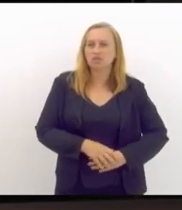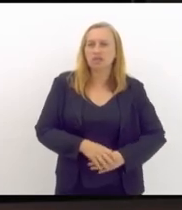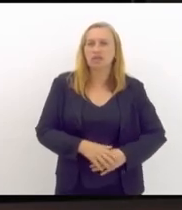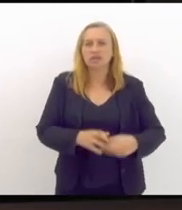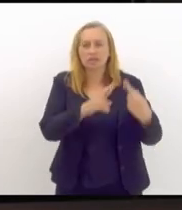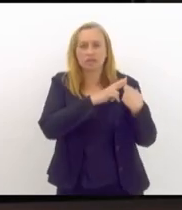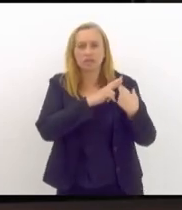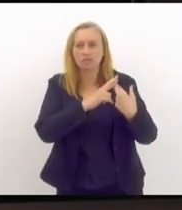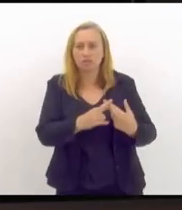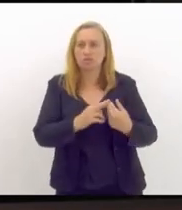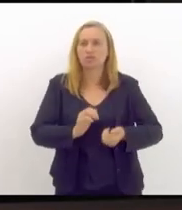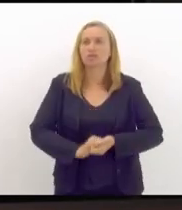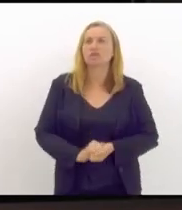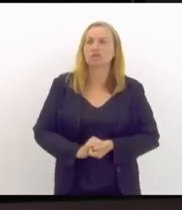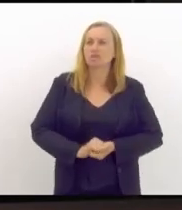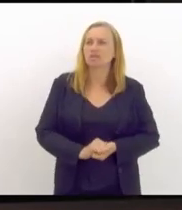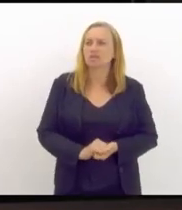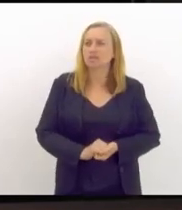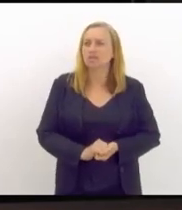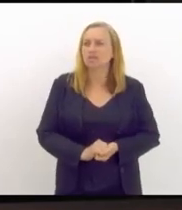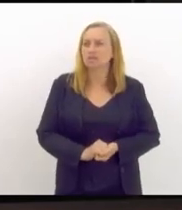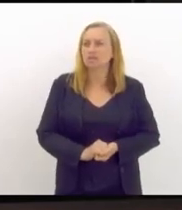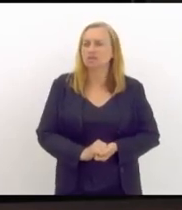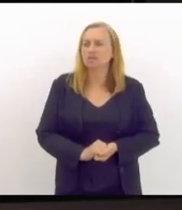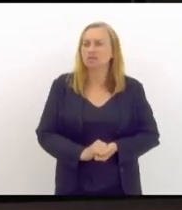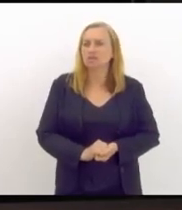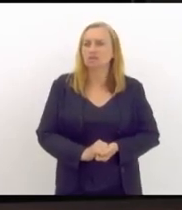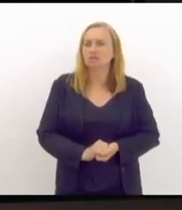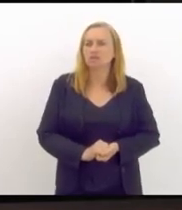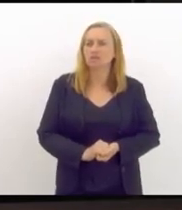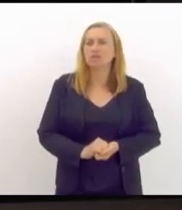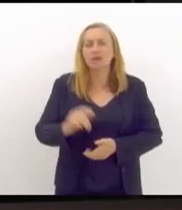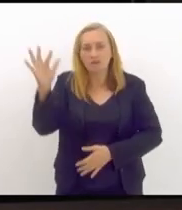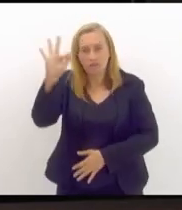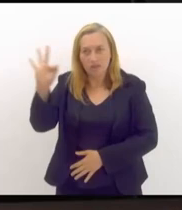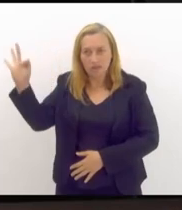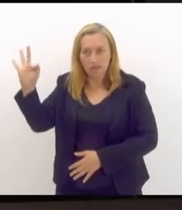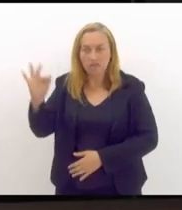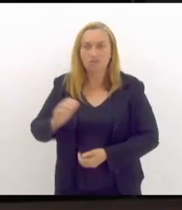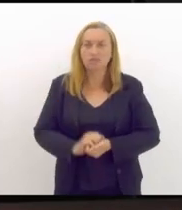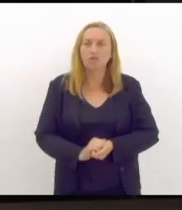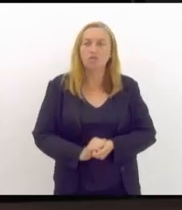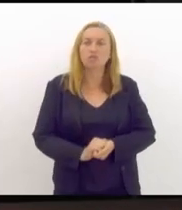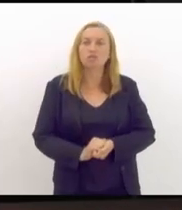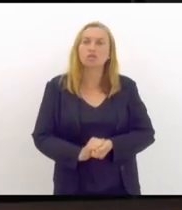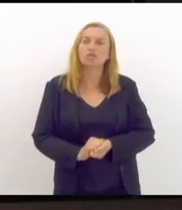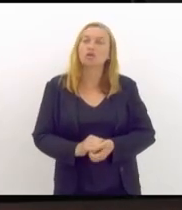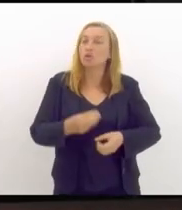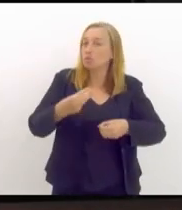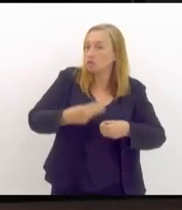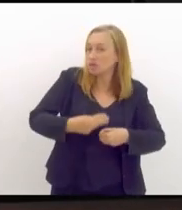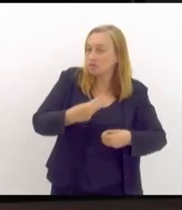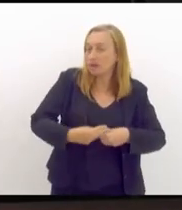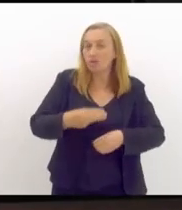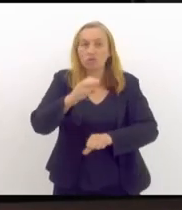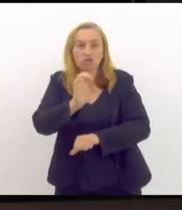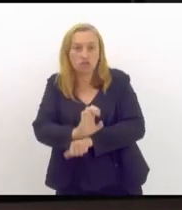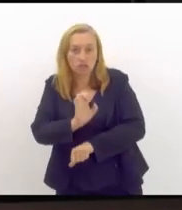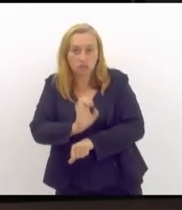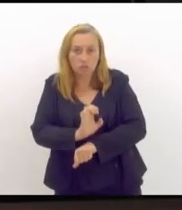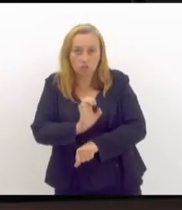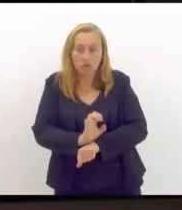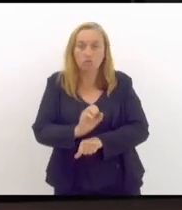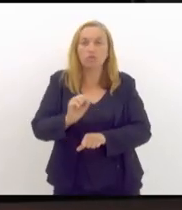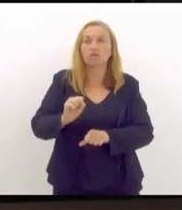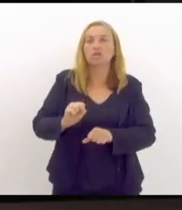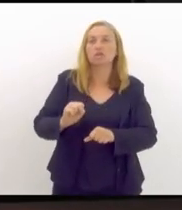nos entes federativos tanto do ponto de vista Municipal quanto do ponto de vista Estadual quanto do ponto